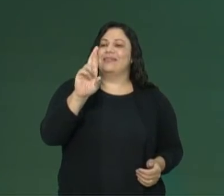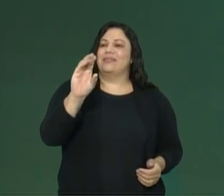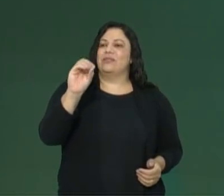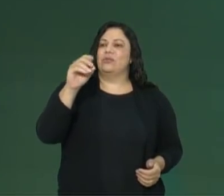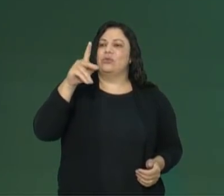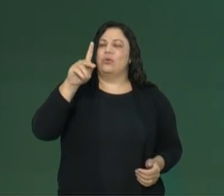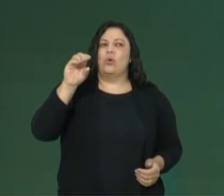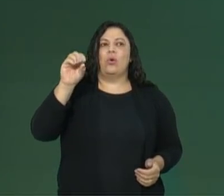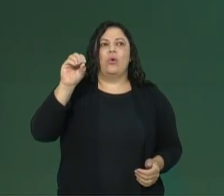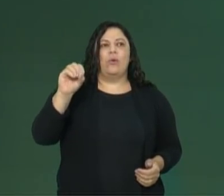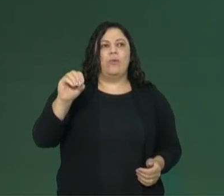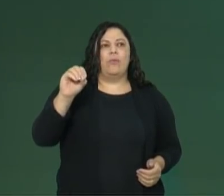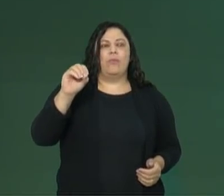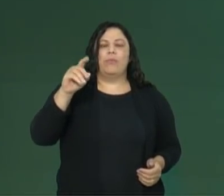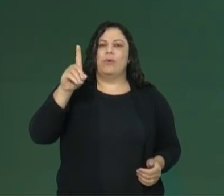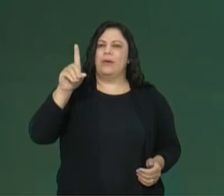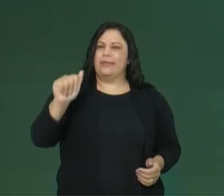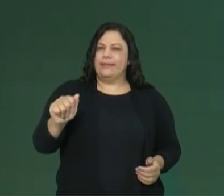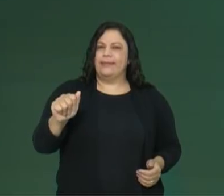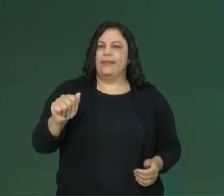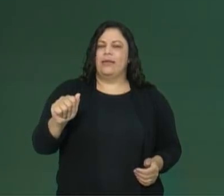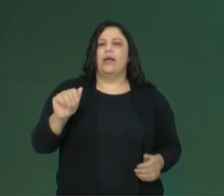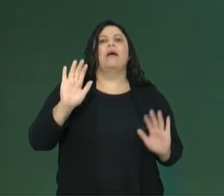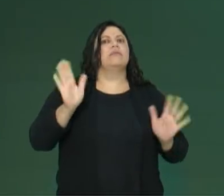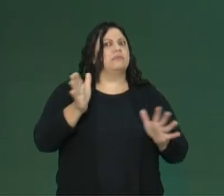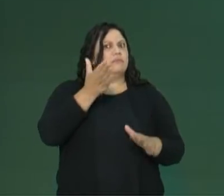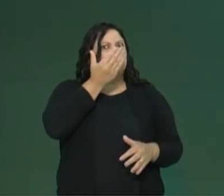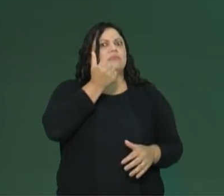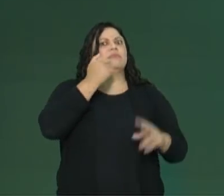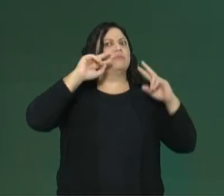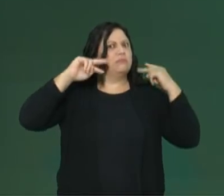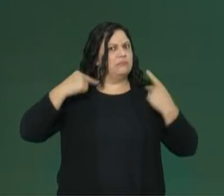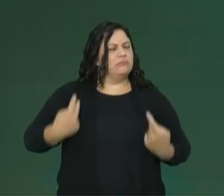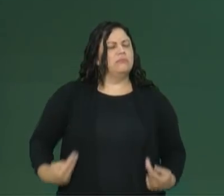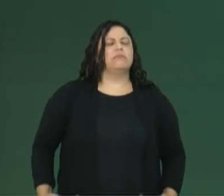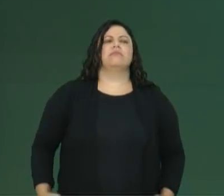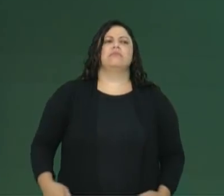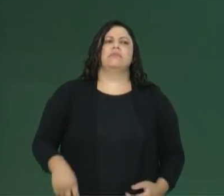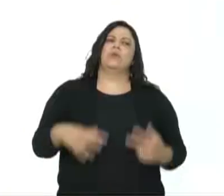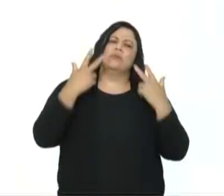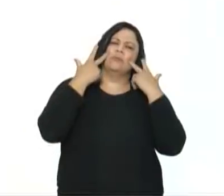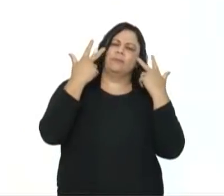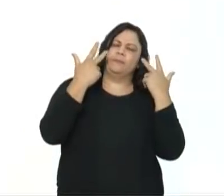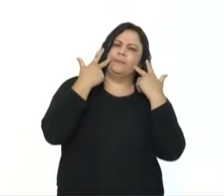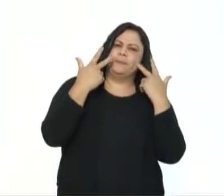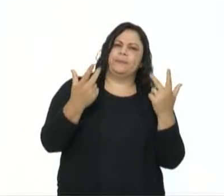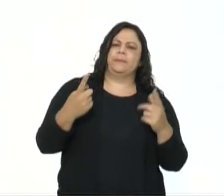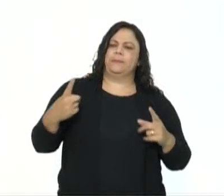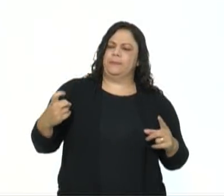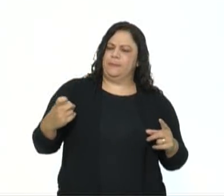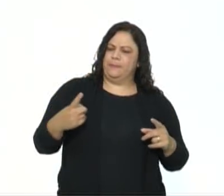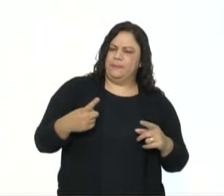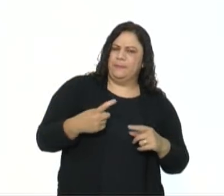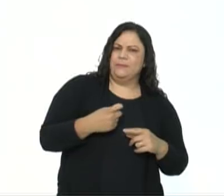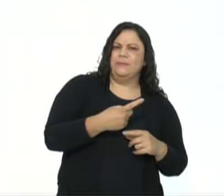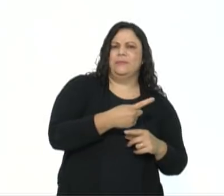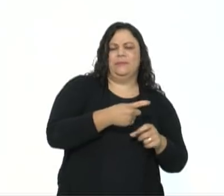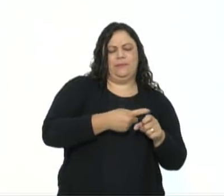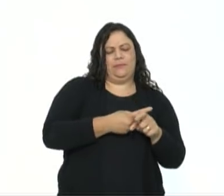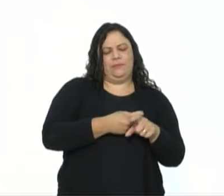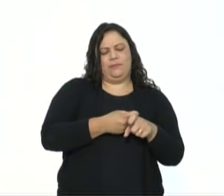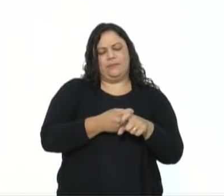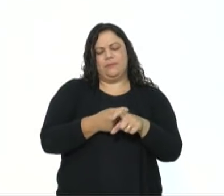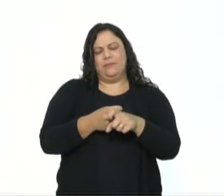na alimentação. É muito comum ter esses animais na alimentação humana. São caracóis, caramujos e lesmas. Alguns associados